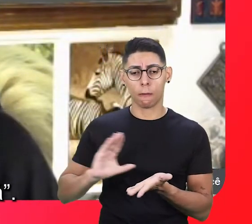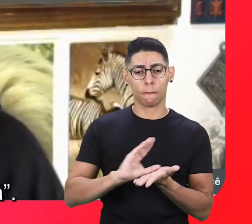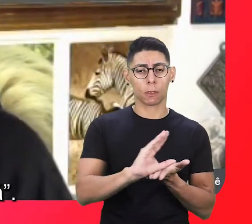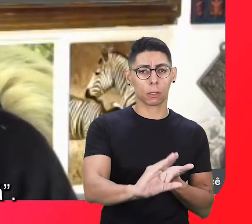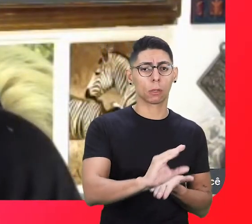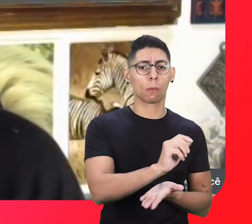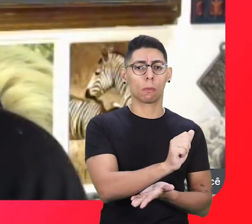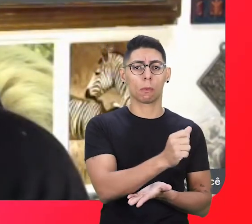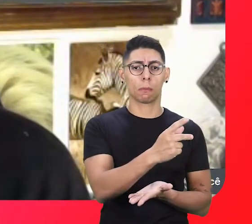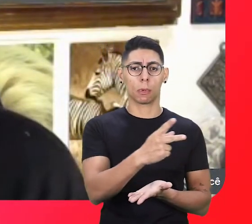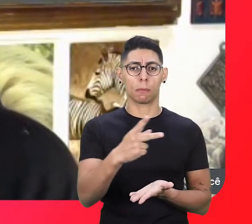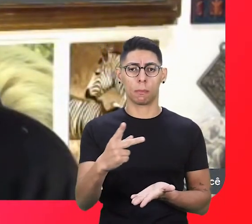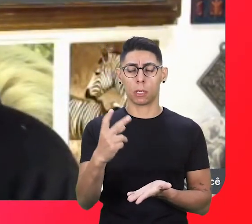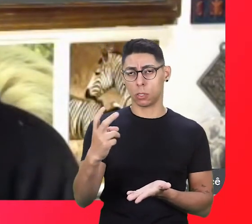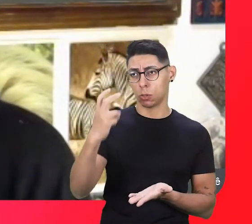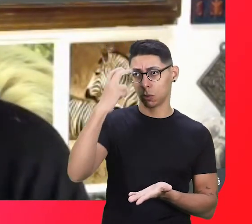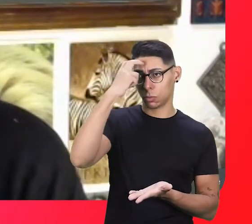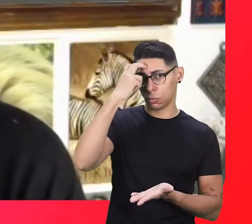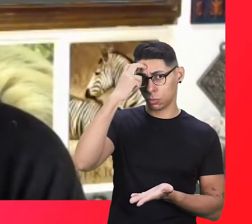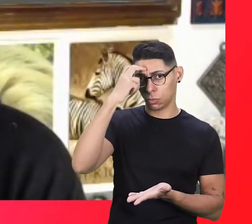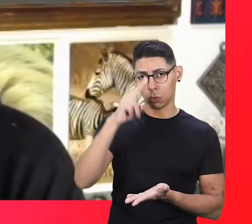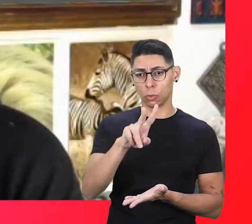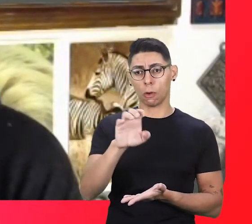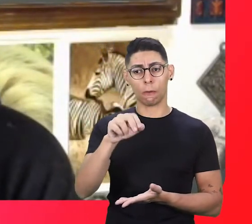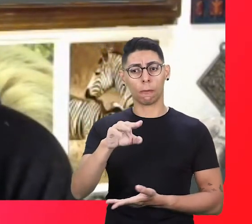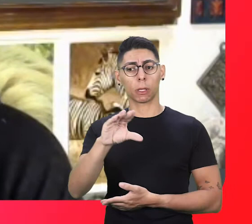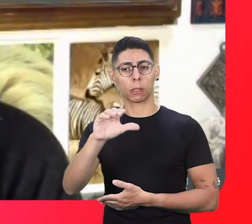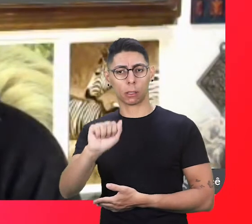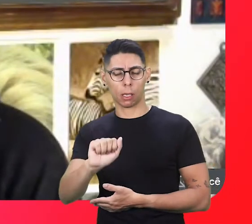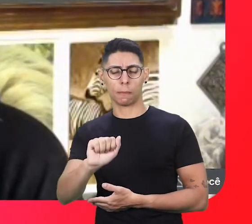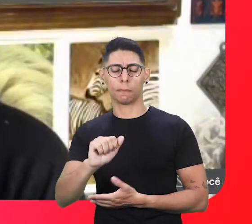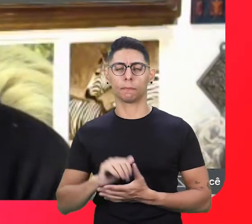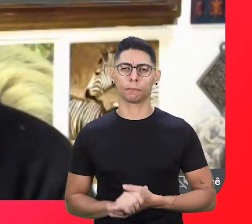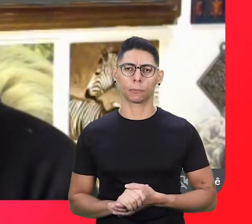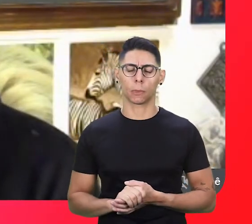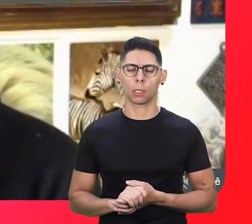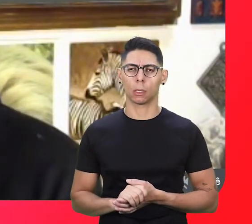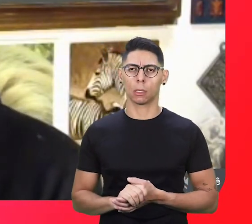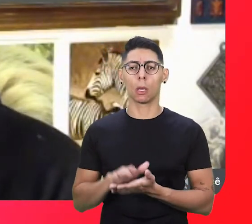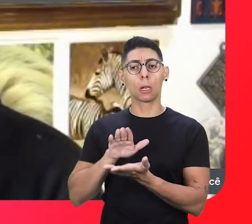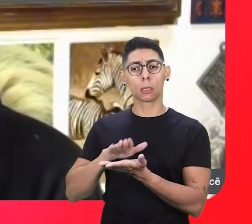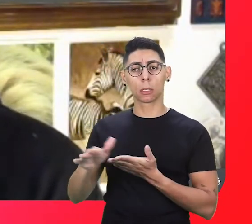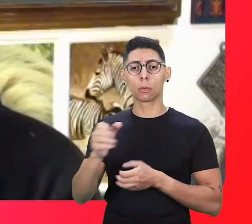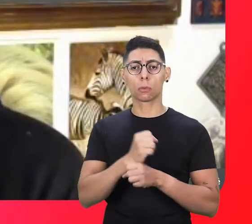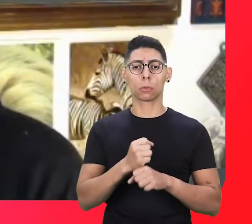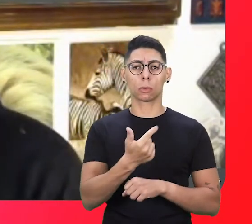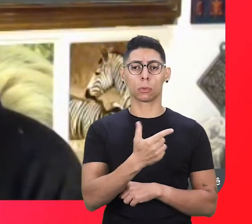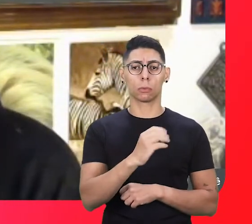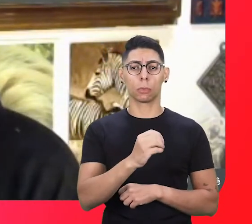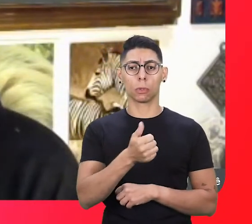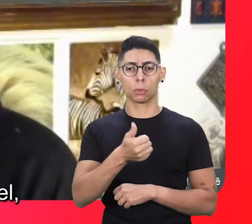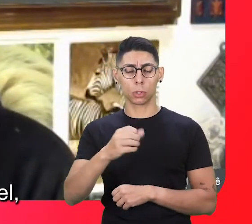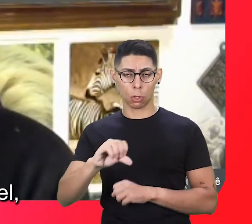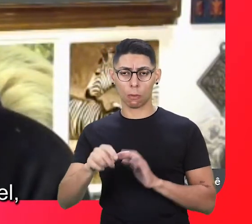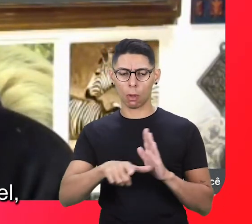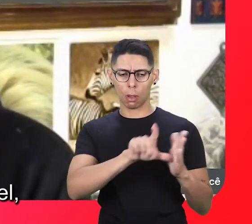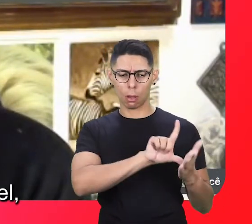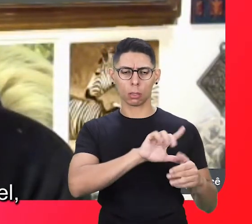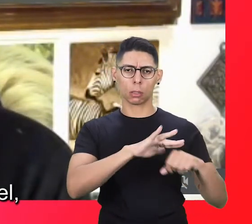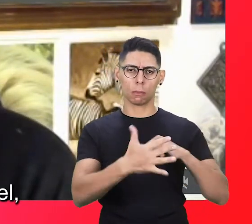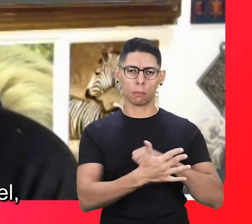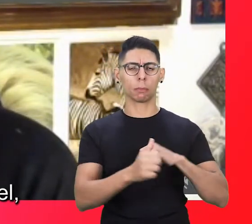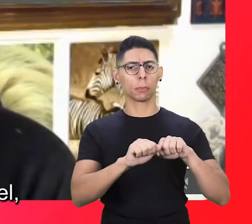de cultura Vem Cá. O aplicativo de cultura Vem Cá, ele foi lançado em 2019, um pouco antes da pandemia, no final